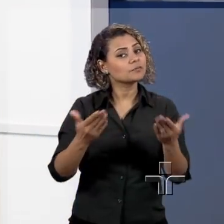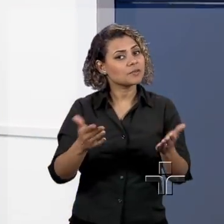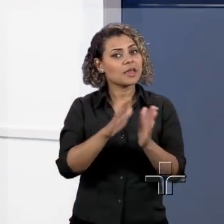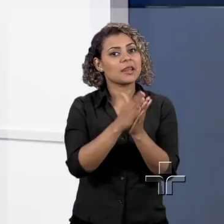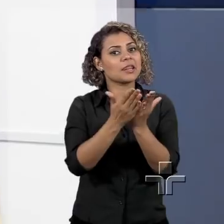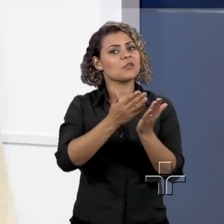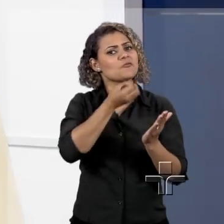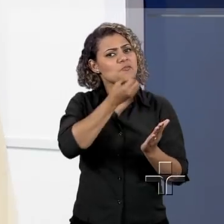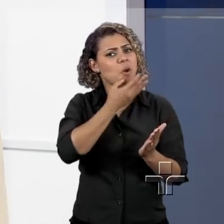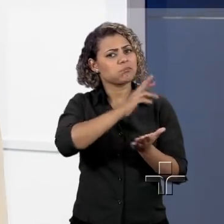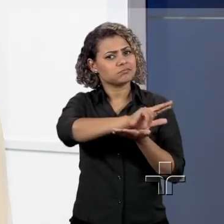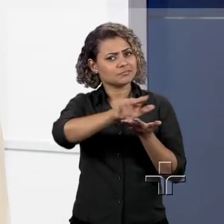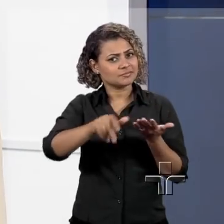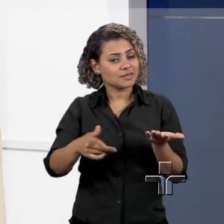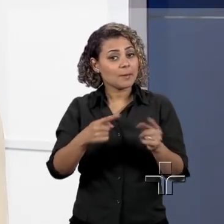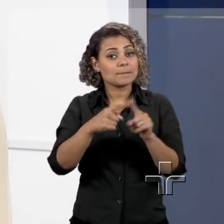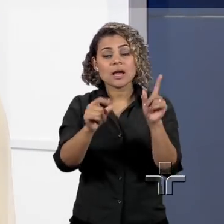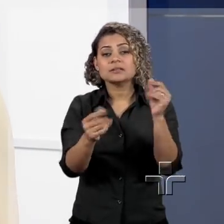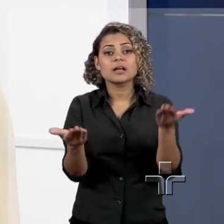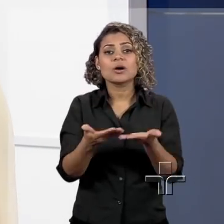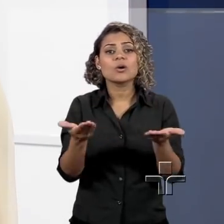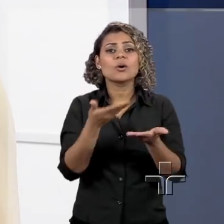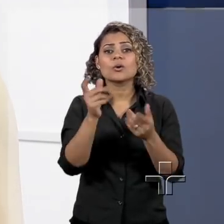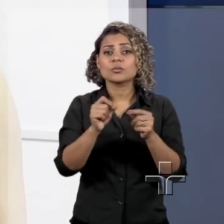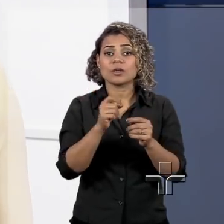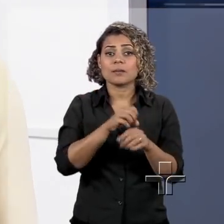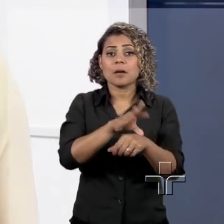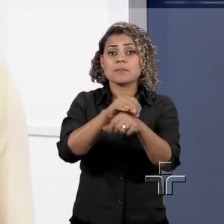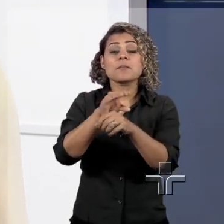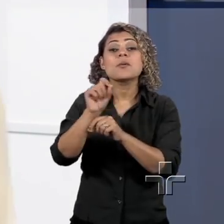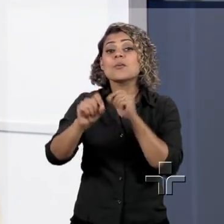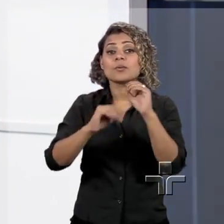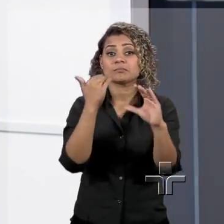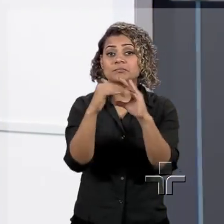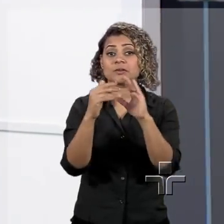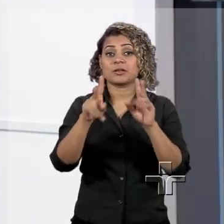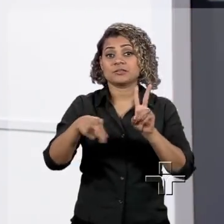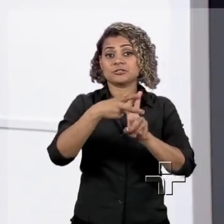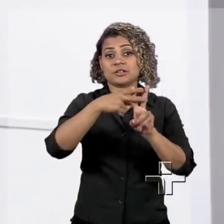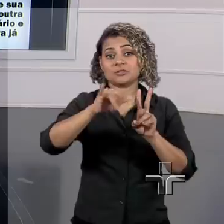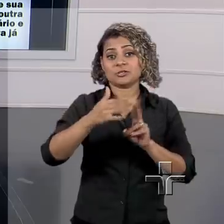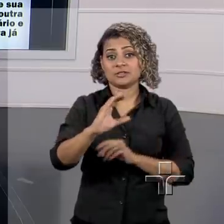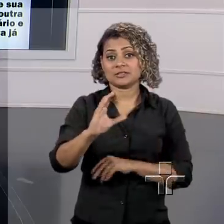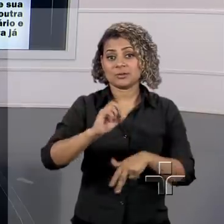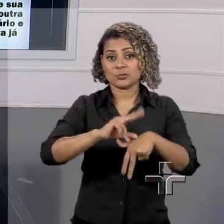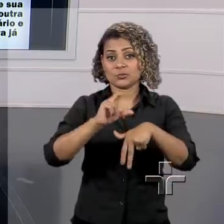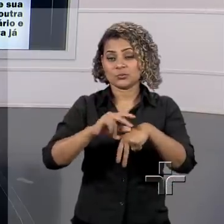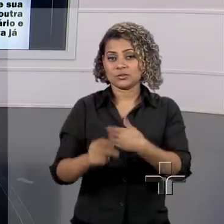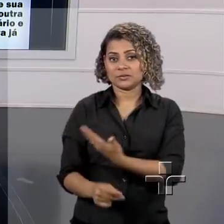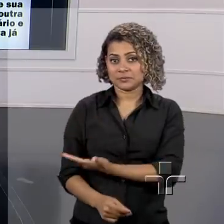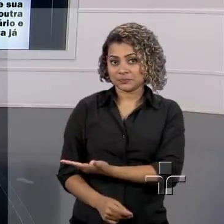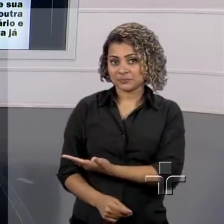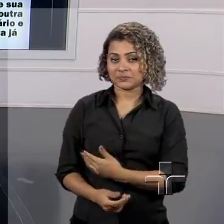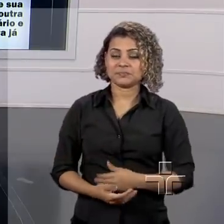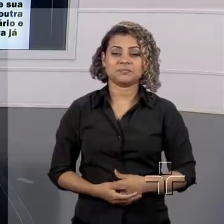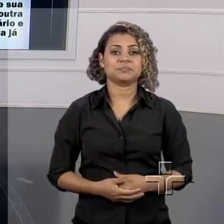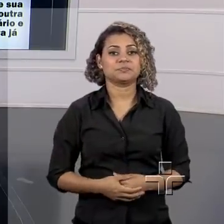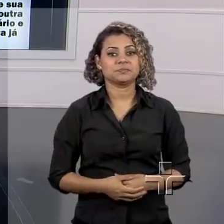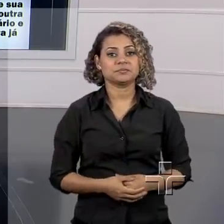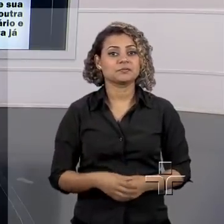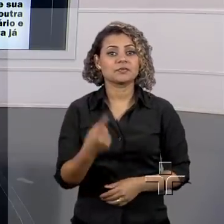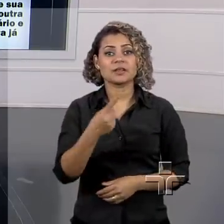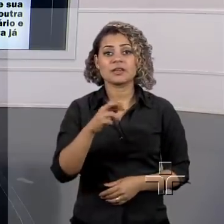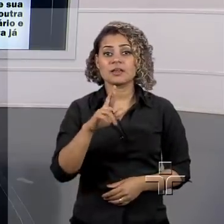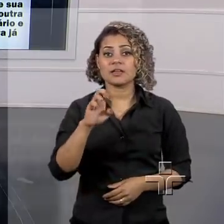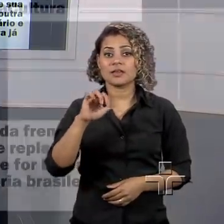né? E agora a gente vai ver algumas mensagens que foram enviadas pela hashtag Jornal da Cultura, que já estão aqui no telão. O primeiro é o